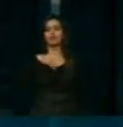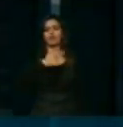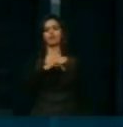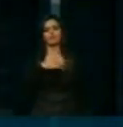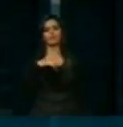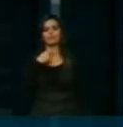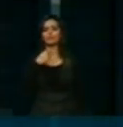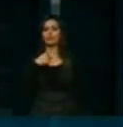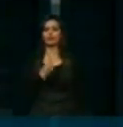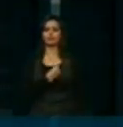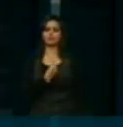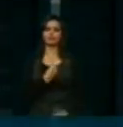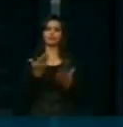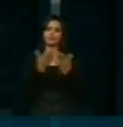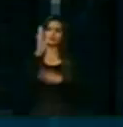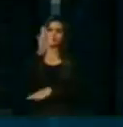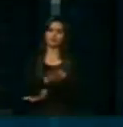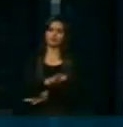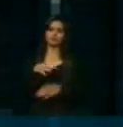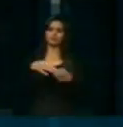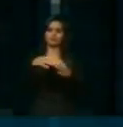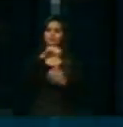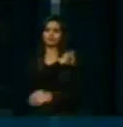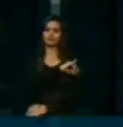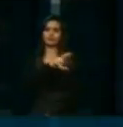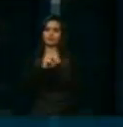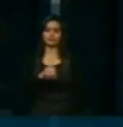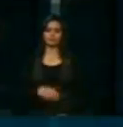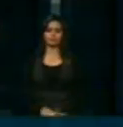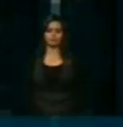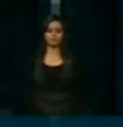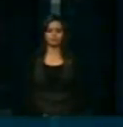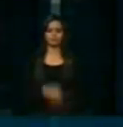não poder estar presente hoje à tarde no Clube Militar do Rio de Janeiro. Senhora Presidente, gostaria de autorizar...